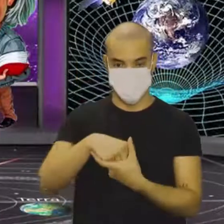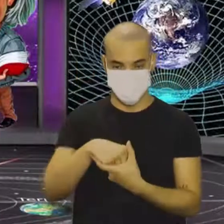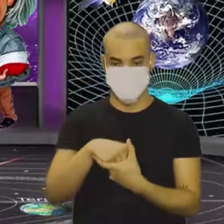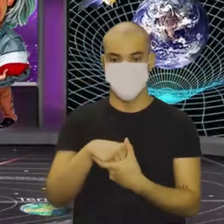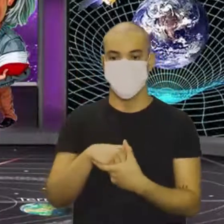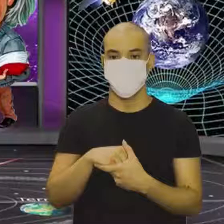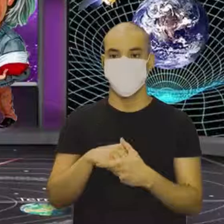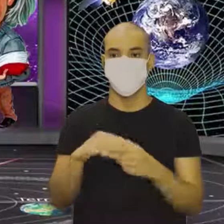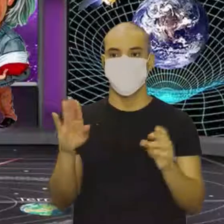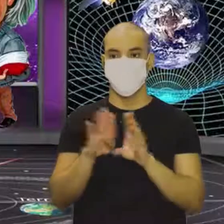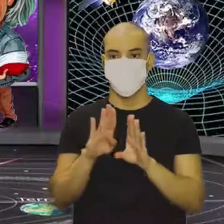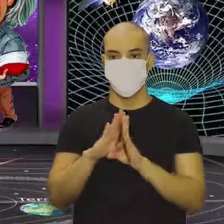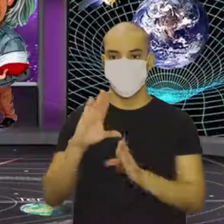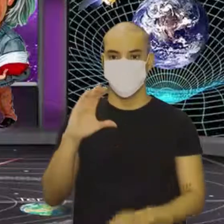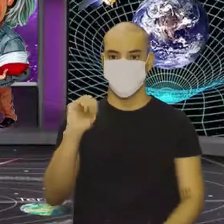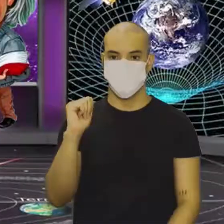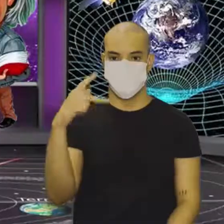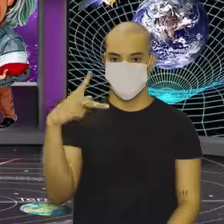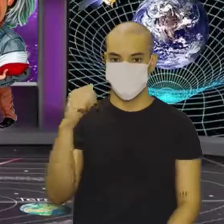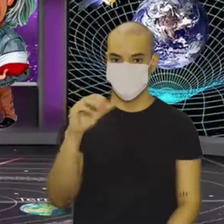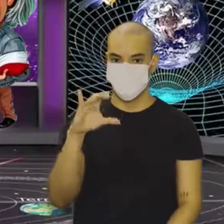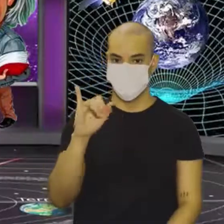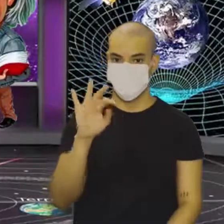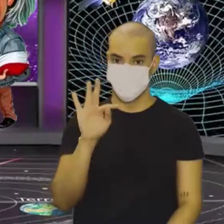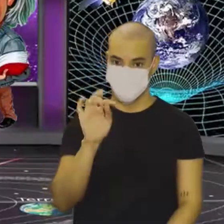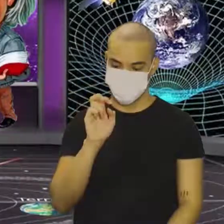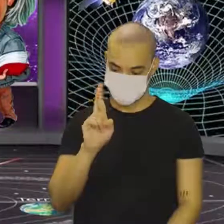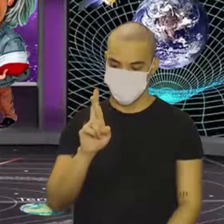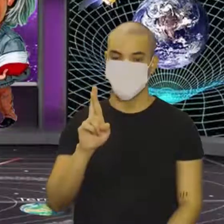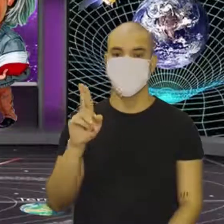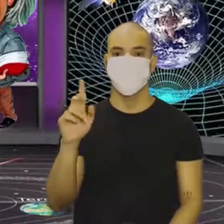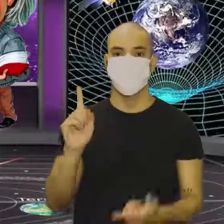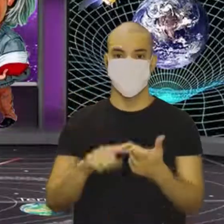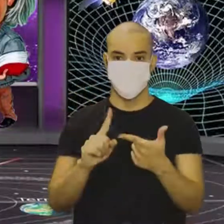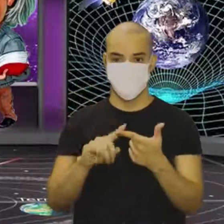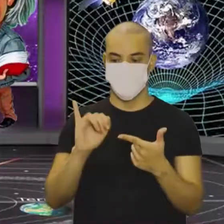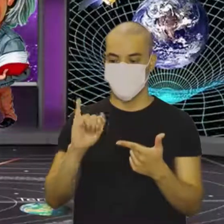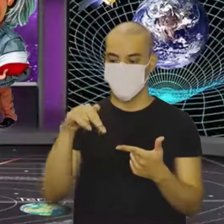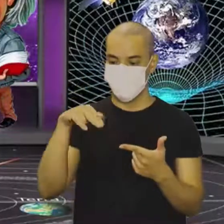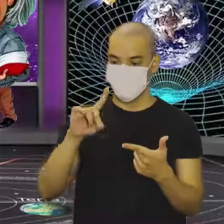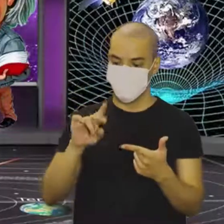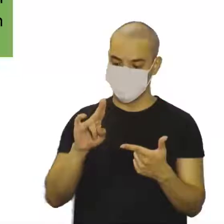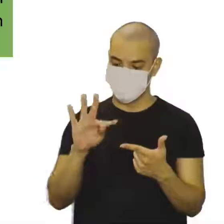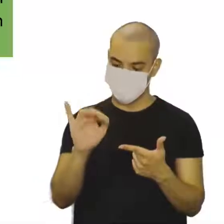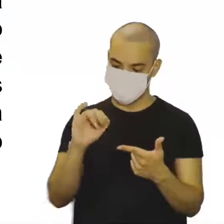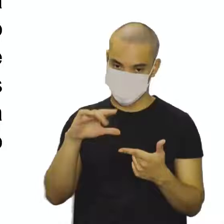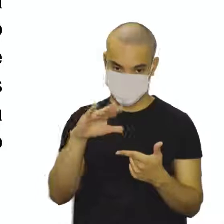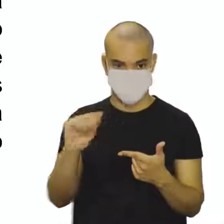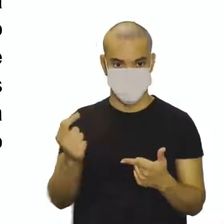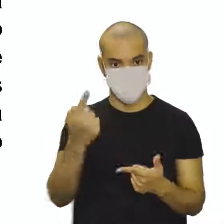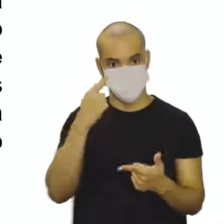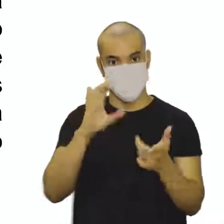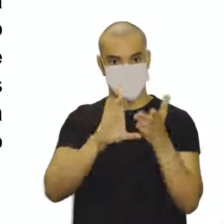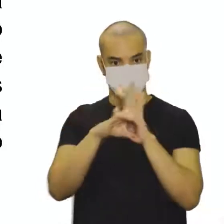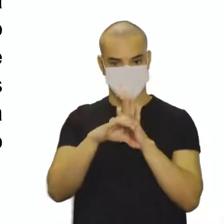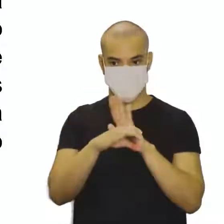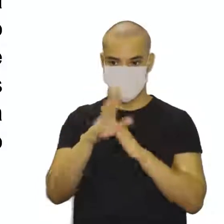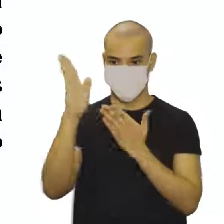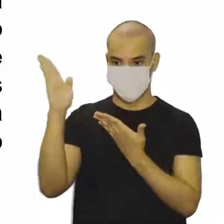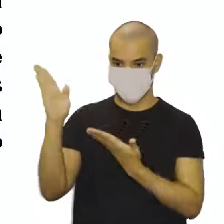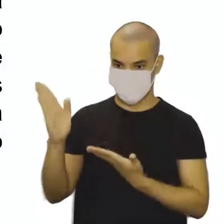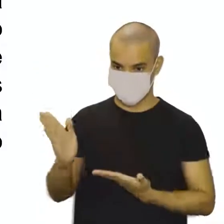indutor. Lá o capacitor tem a capacitância, então o indutor tem a indutância. Vamos lá para o conceito? Olha